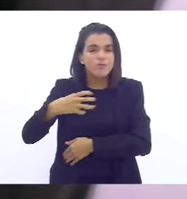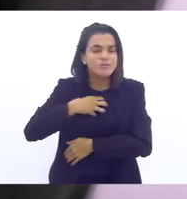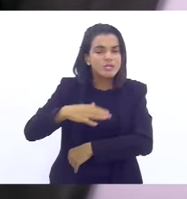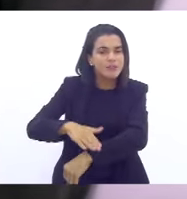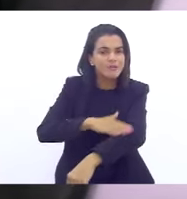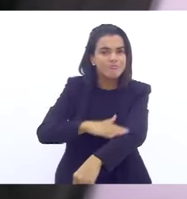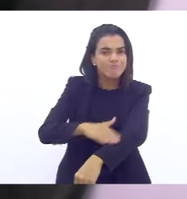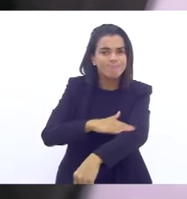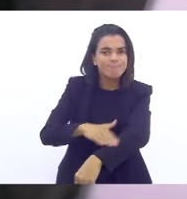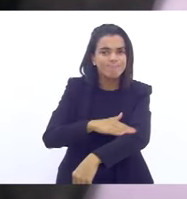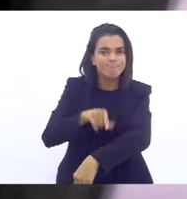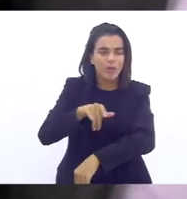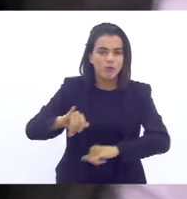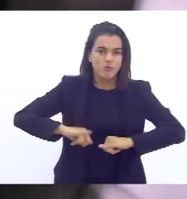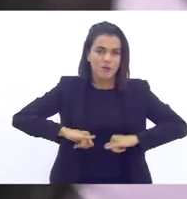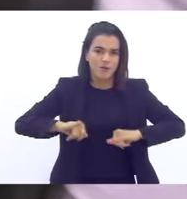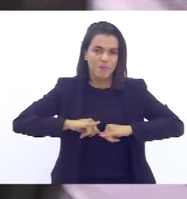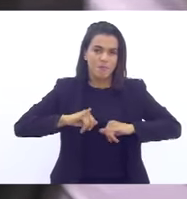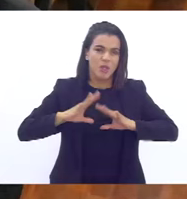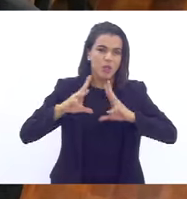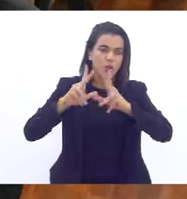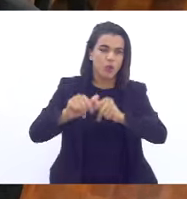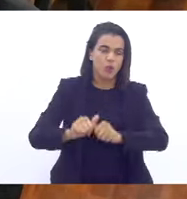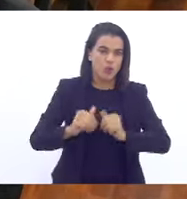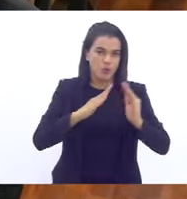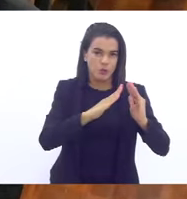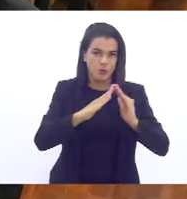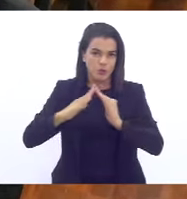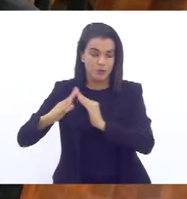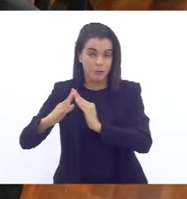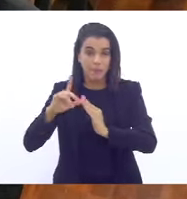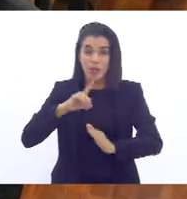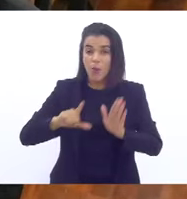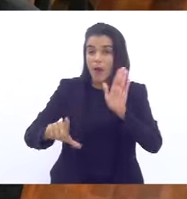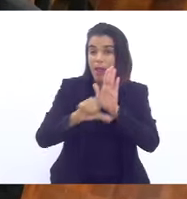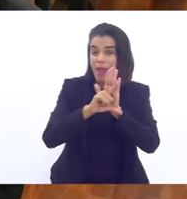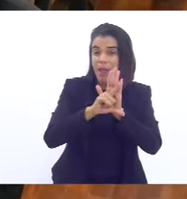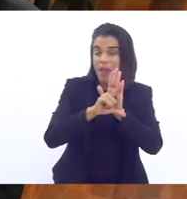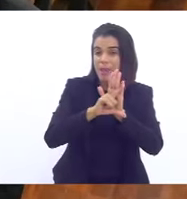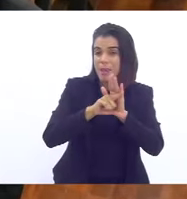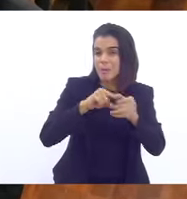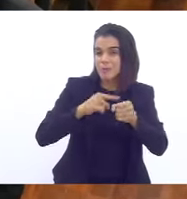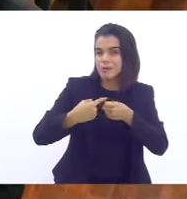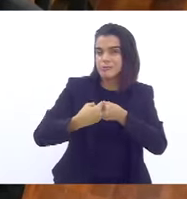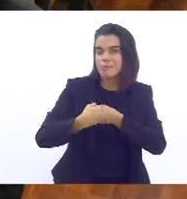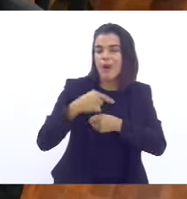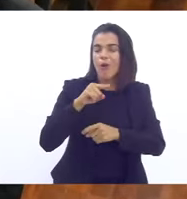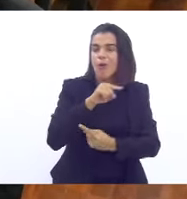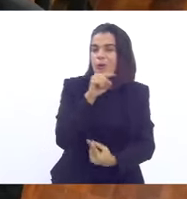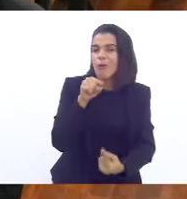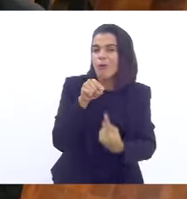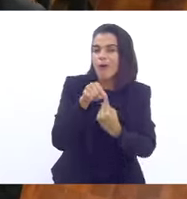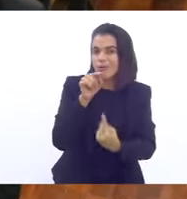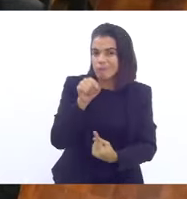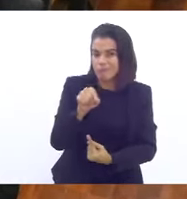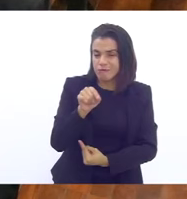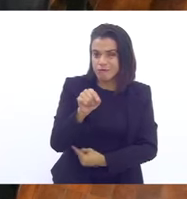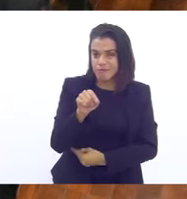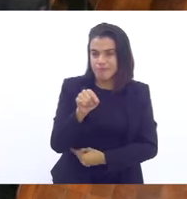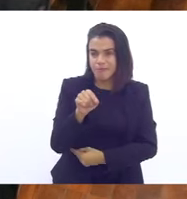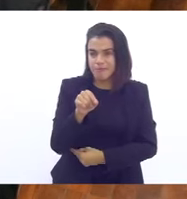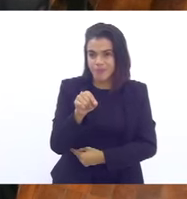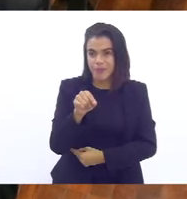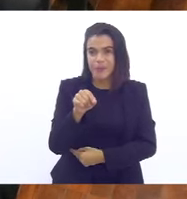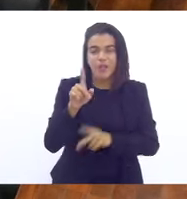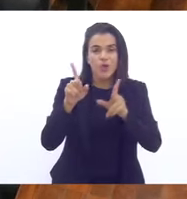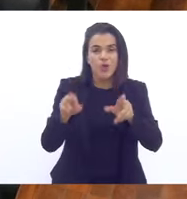com todos os moradores. Existe uma lei municipal no município de Itaboraí que é para colocar a rede, como deputado